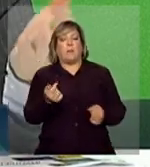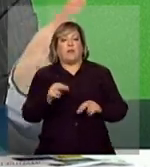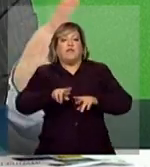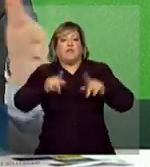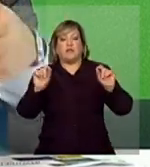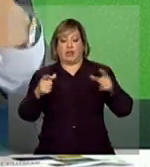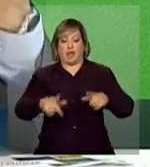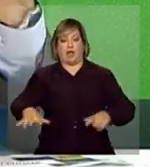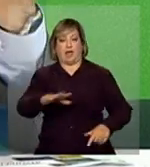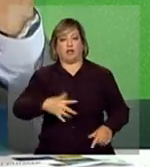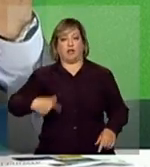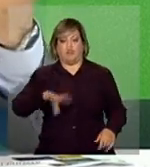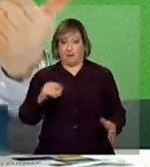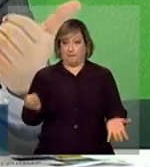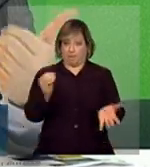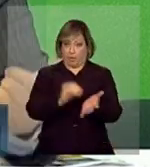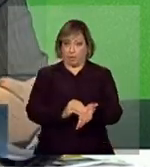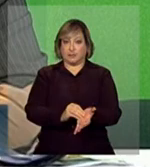vamos colocar